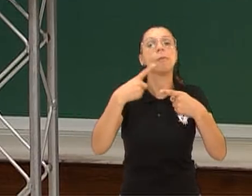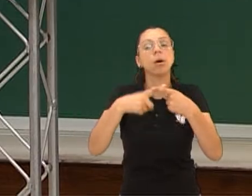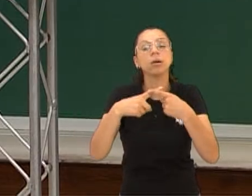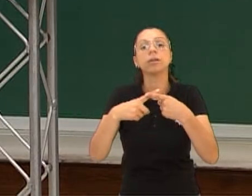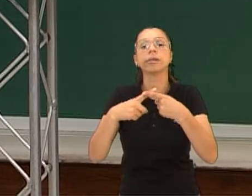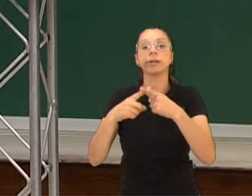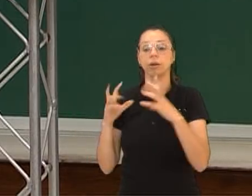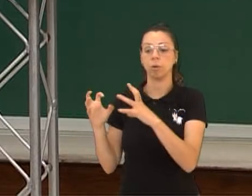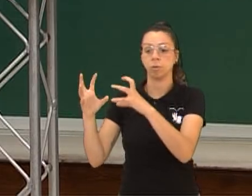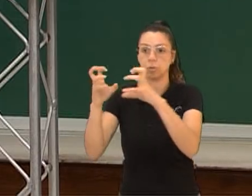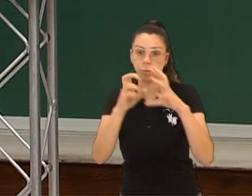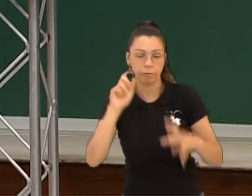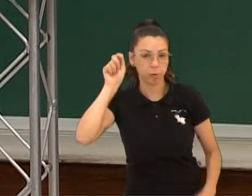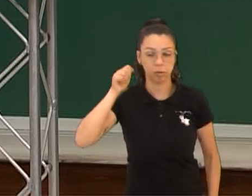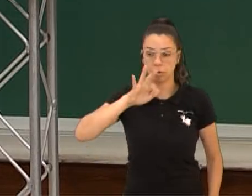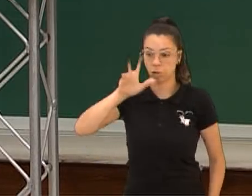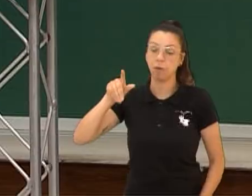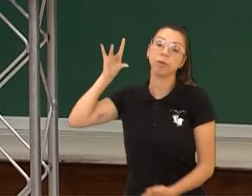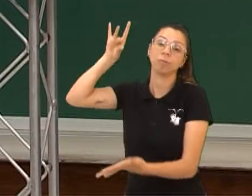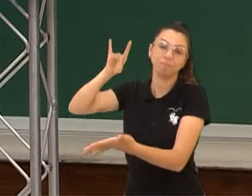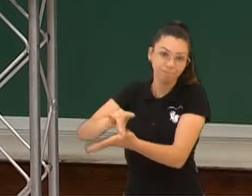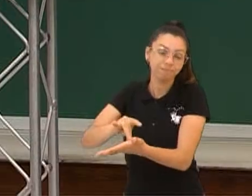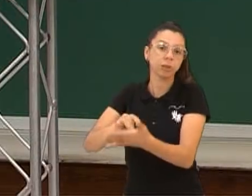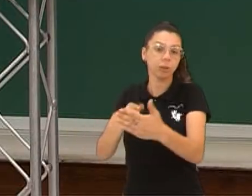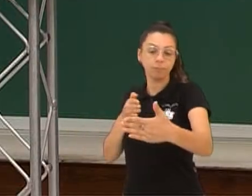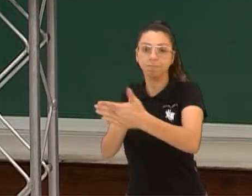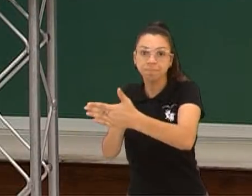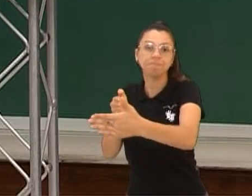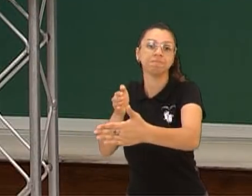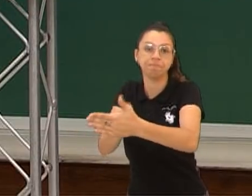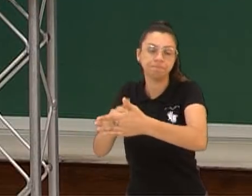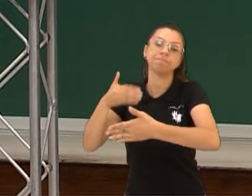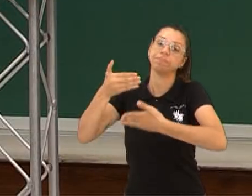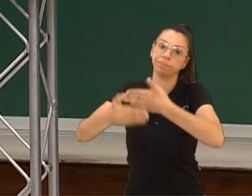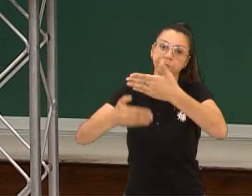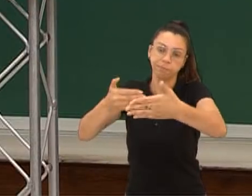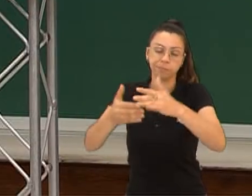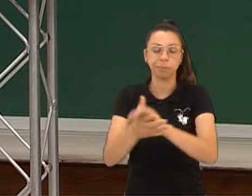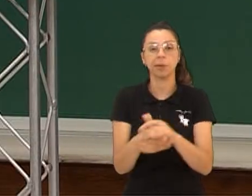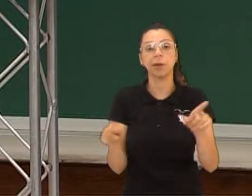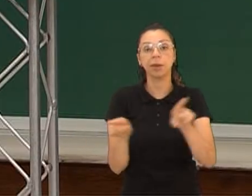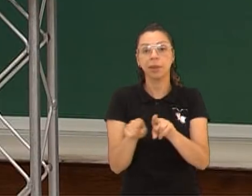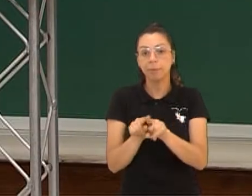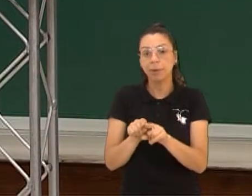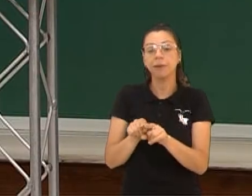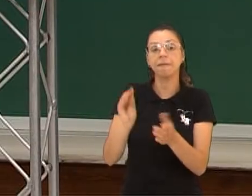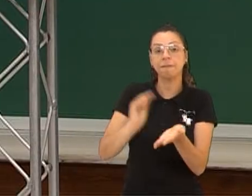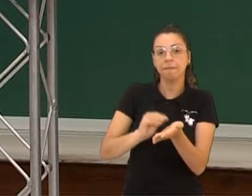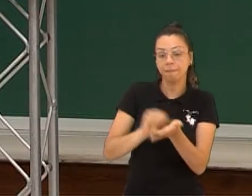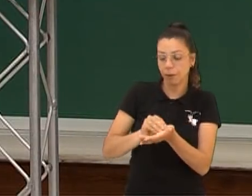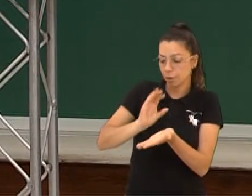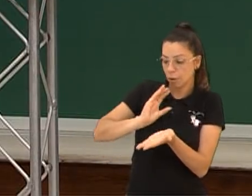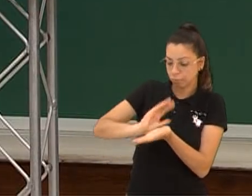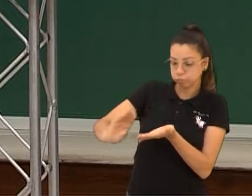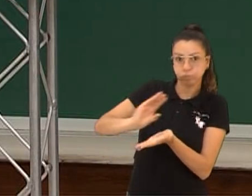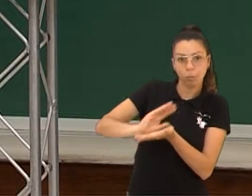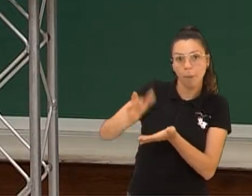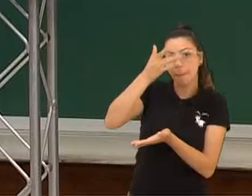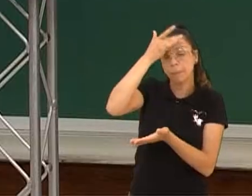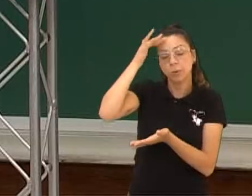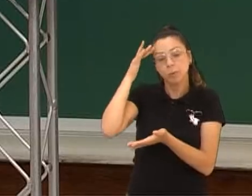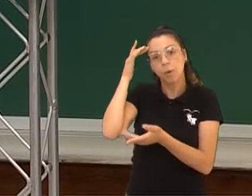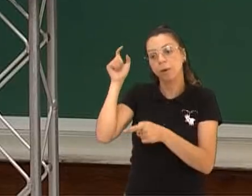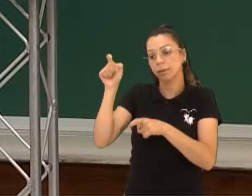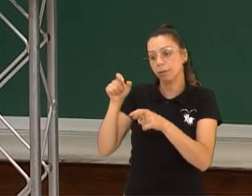um fato que impede esse desenvolvimento, e financiamento para pequenos produtores, que também é uma dificuldade de